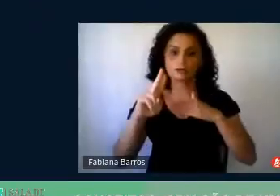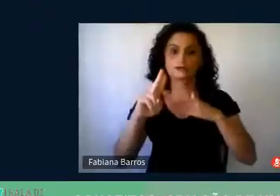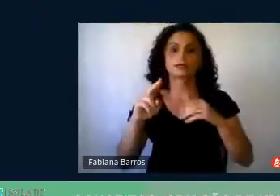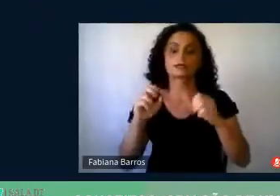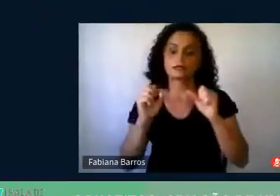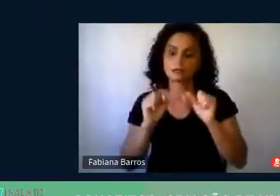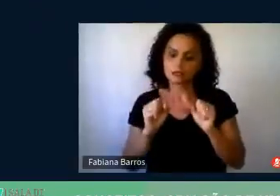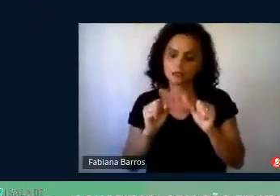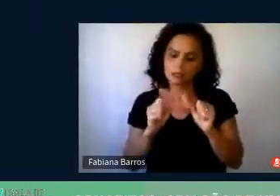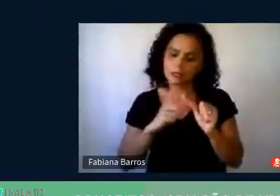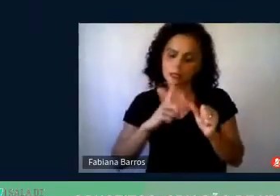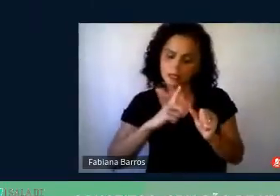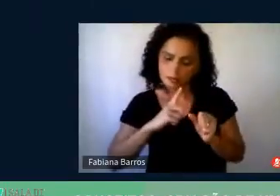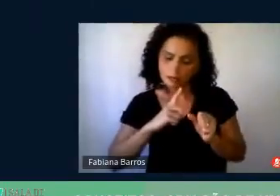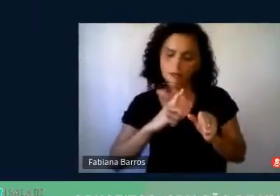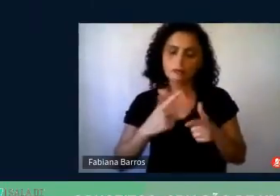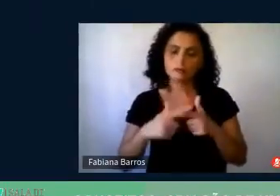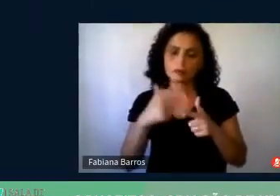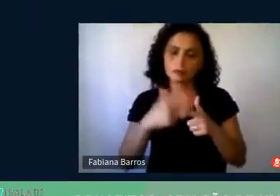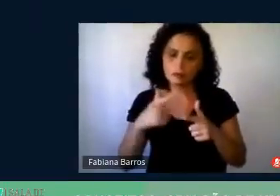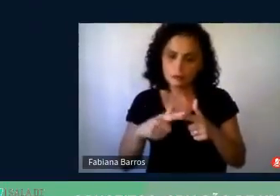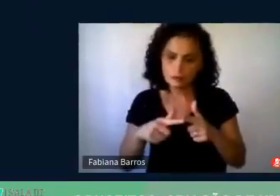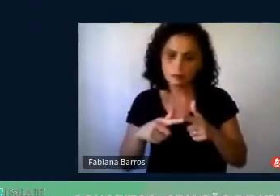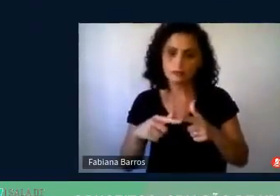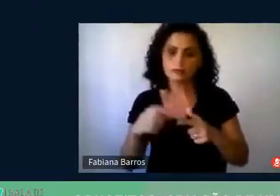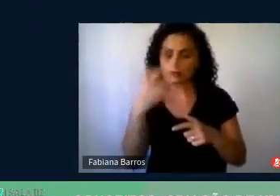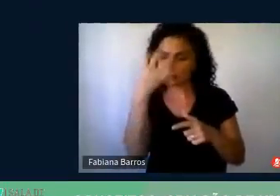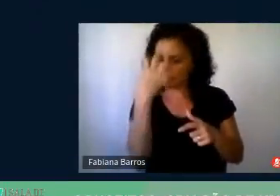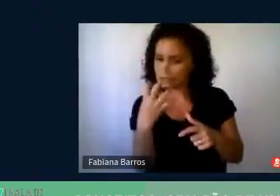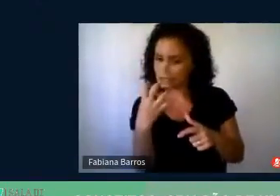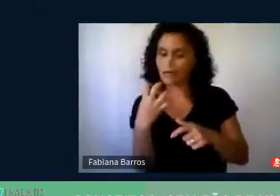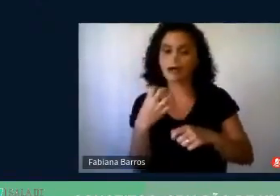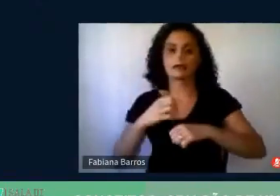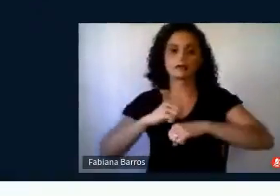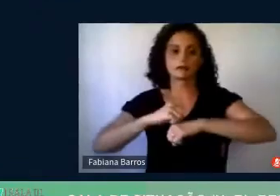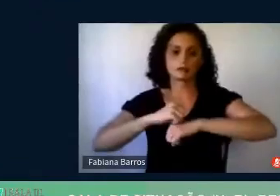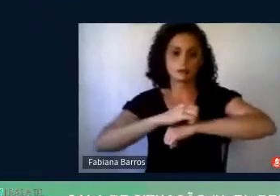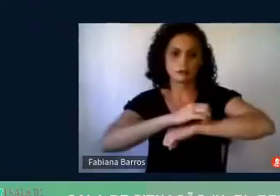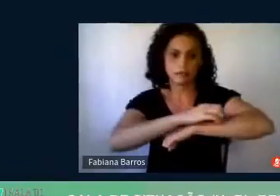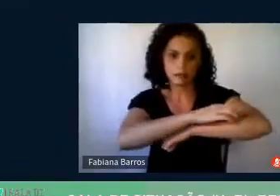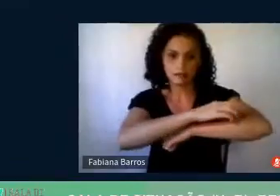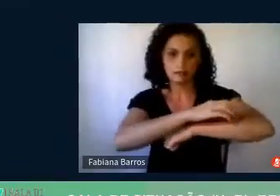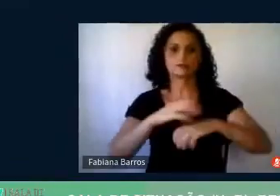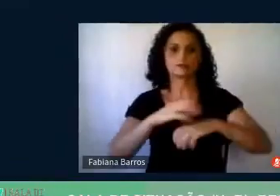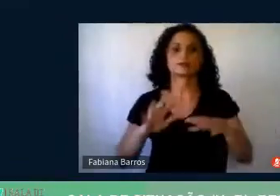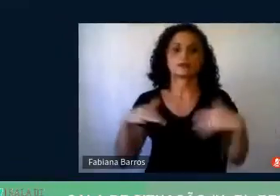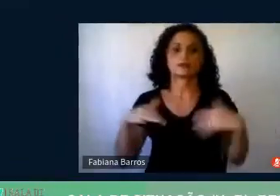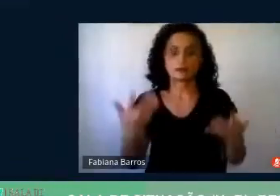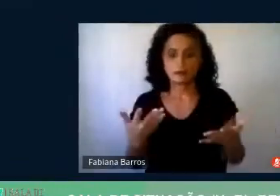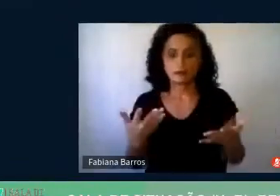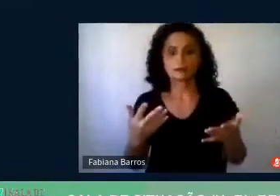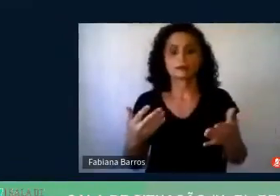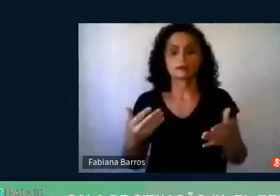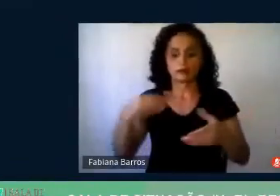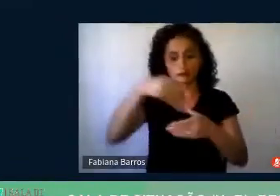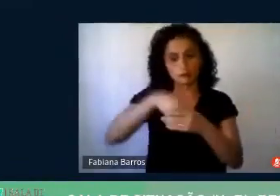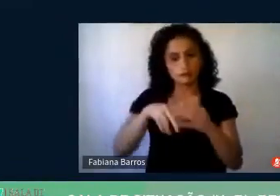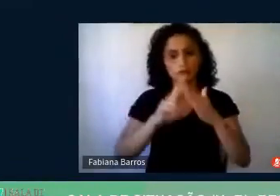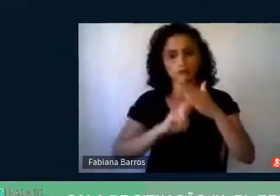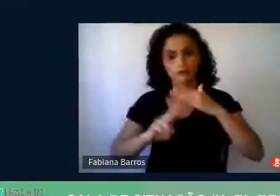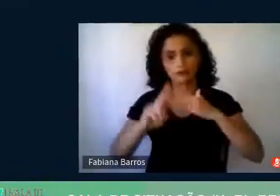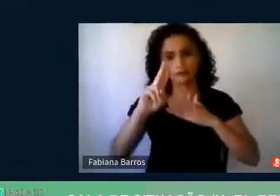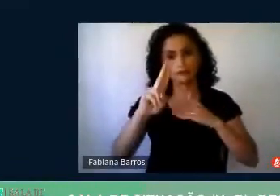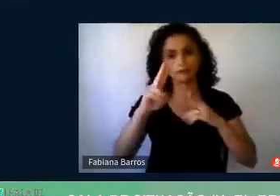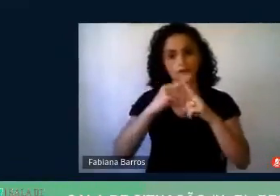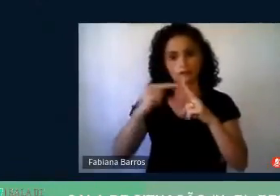vinha trabalhando na construção de um plano de contingência para sarampo para a Universidade de Brasília. Então, quando a gente detecta o cenário